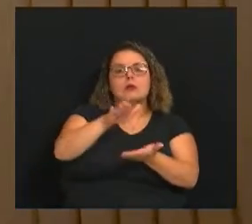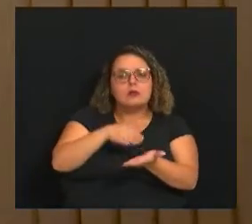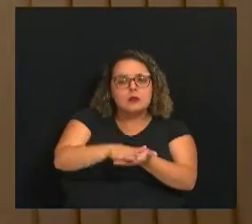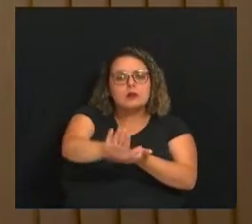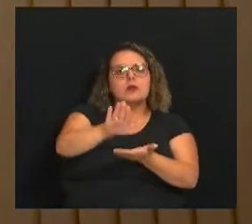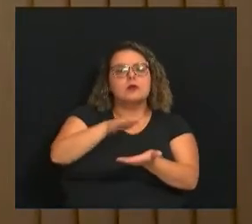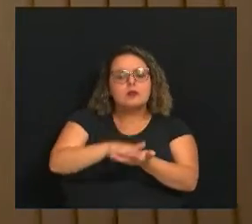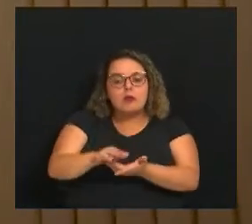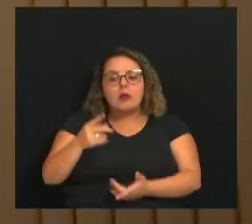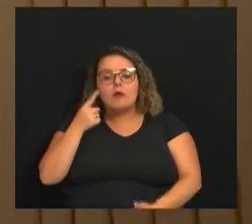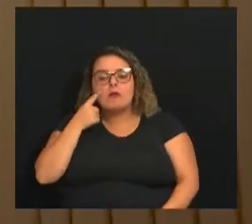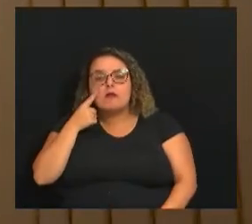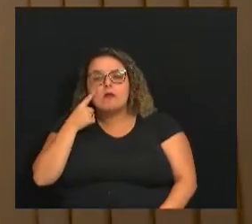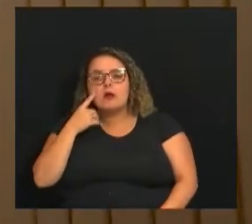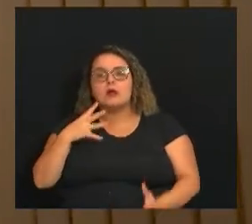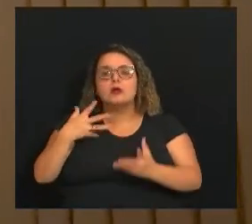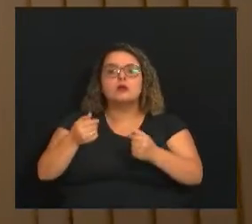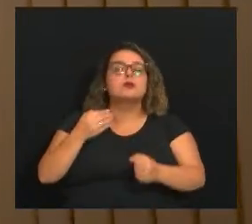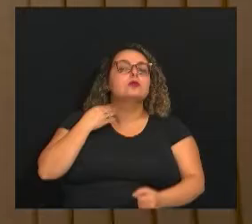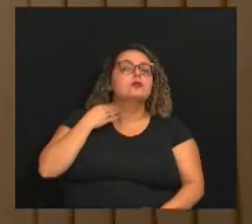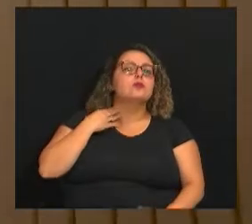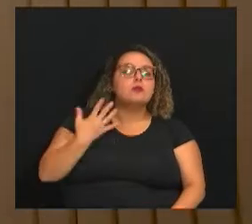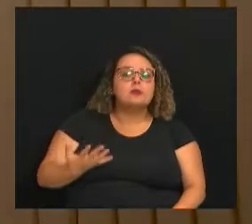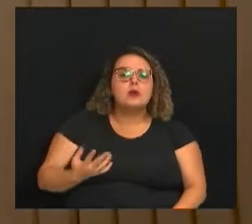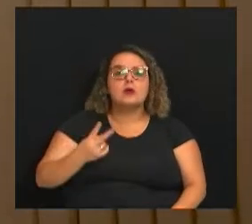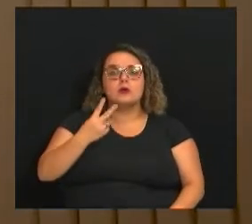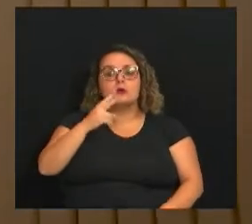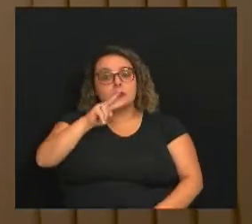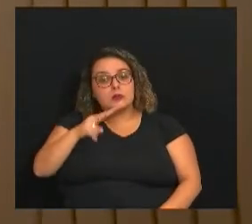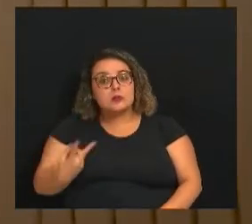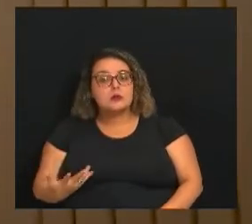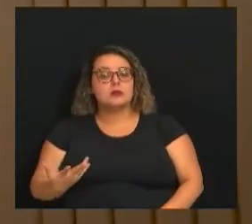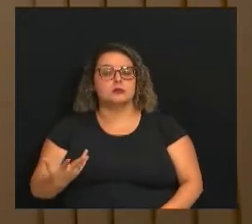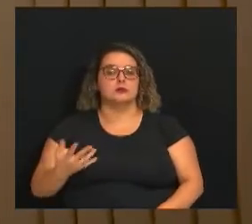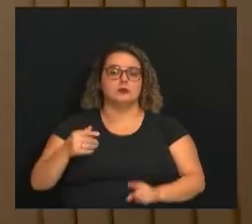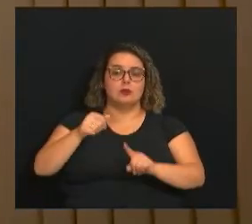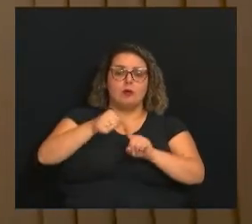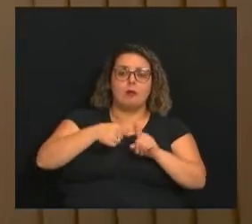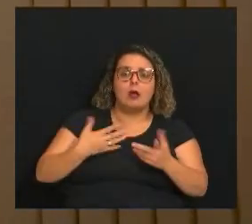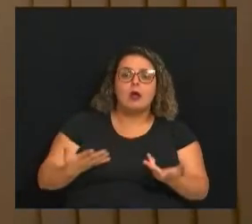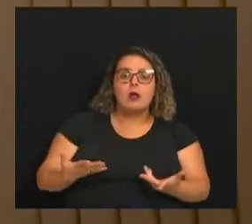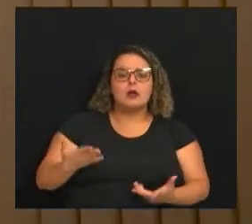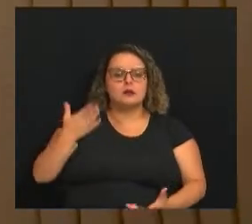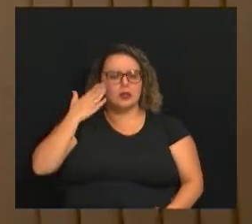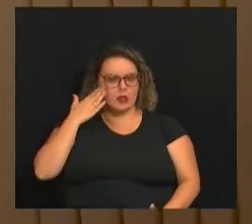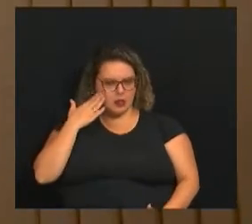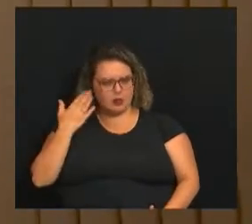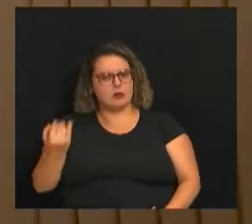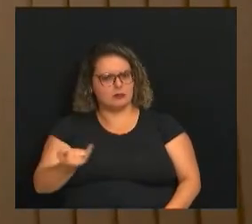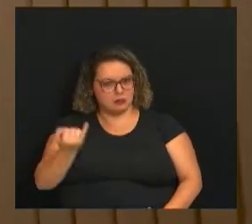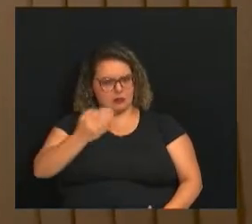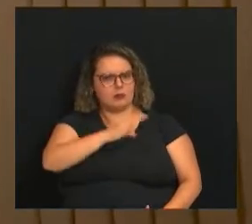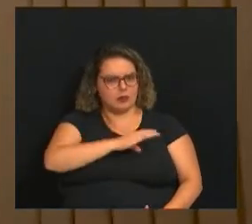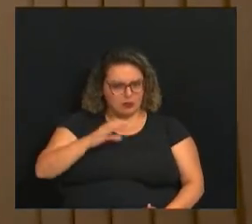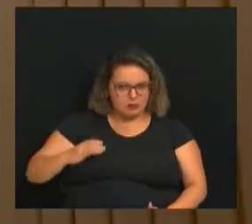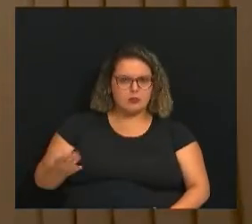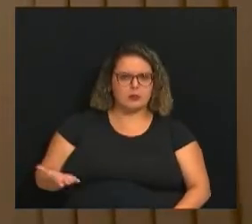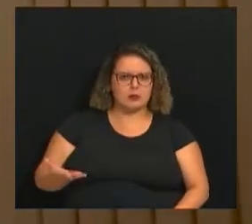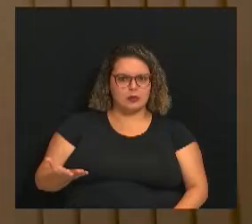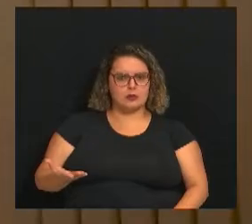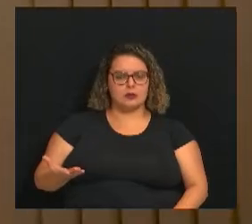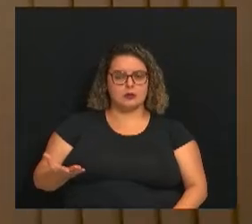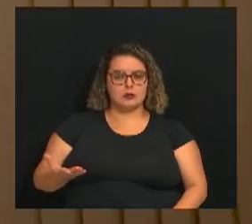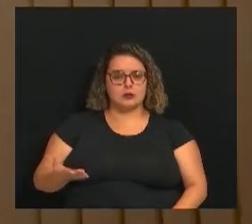mês, tarifas gratuitas. Isso é importante que o cliente saiba, porque muitos bancos, inclusive, cobram